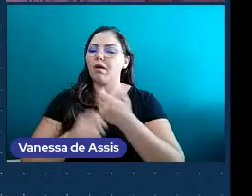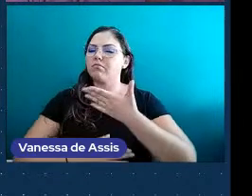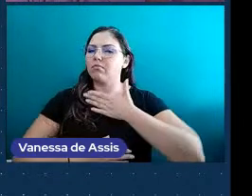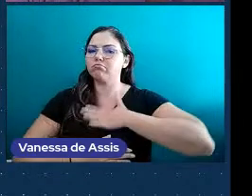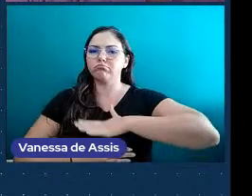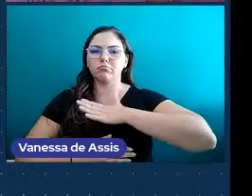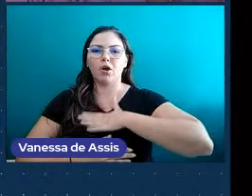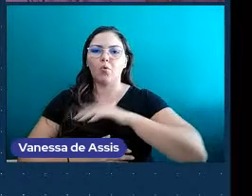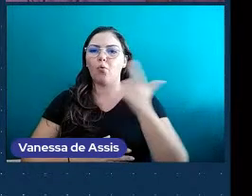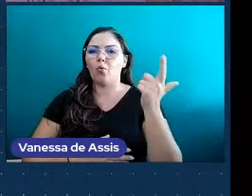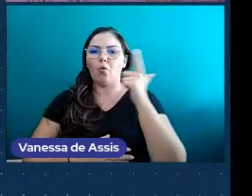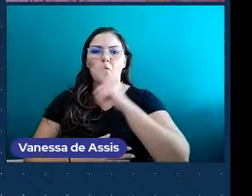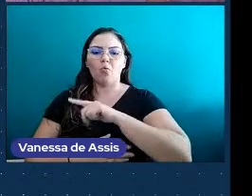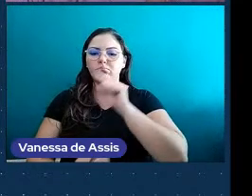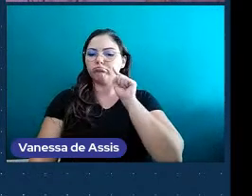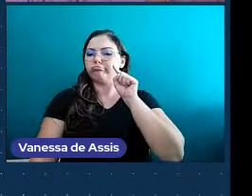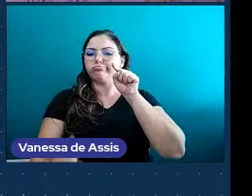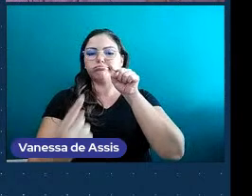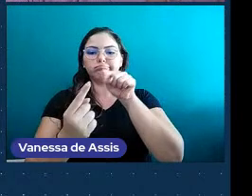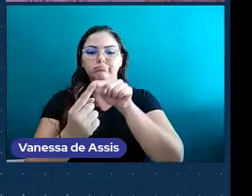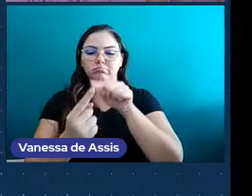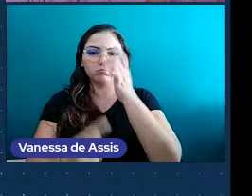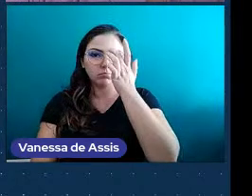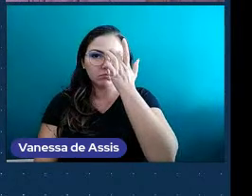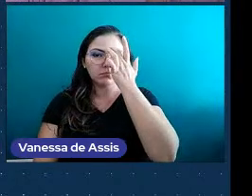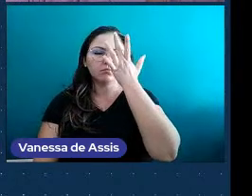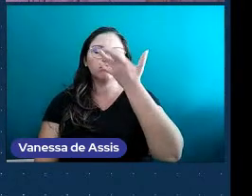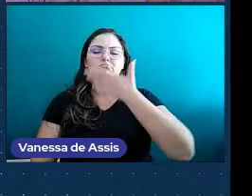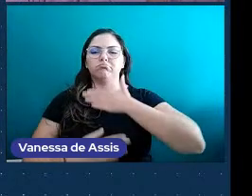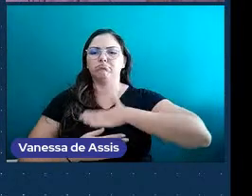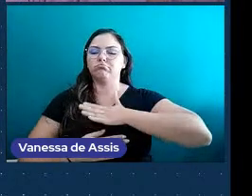objetivo. Porque,